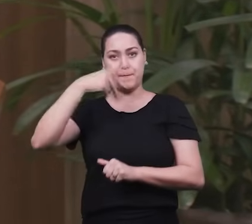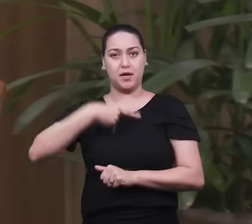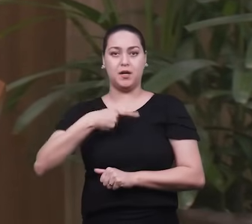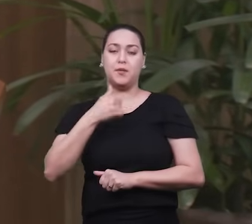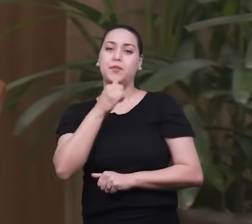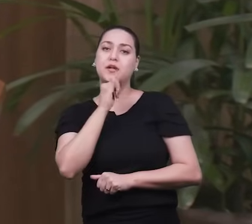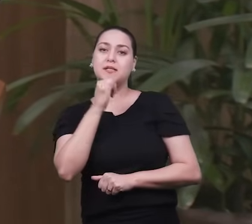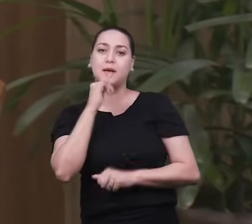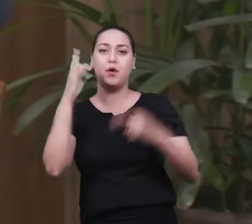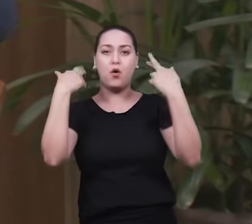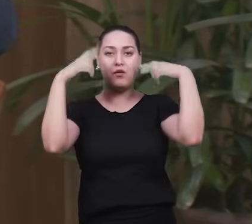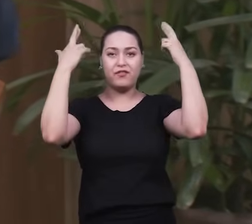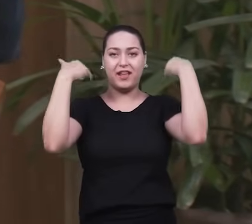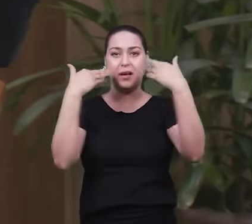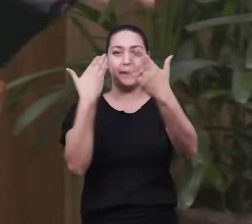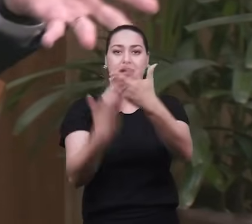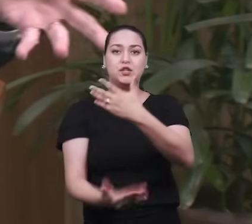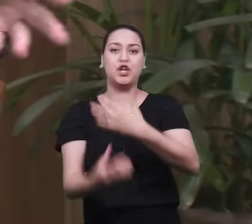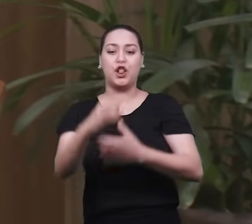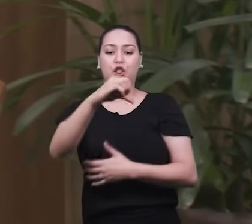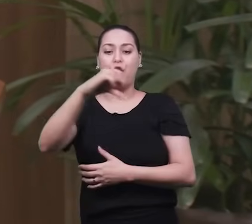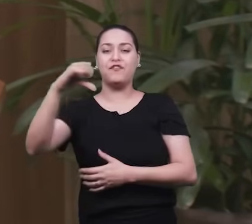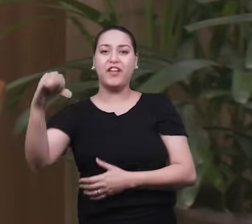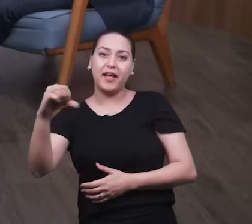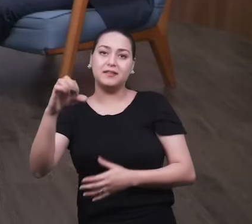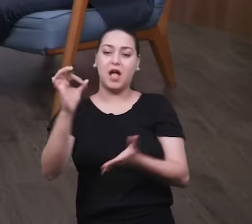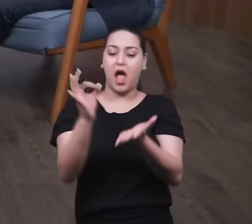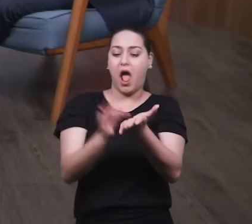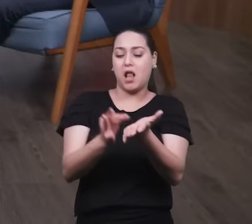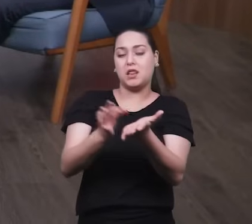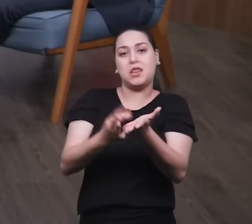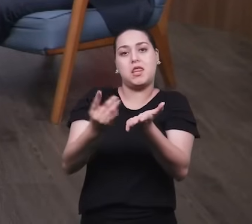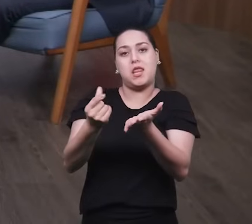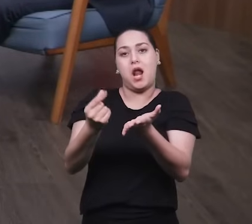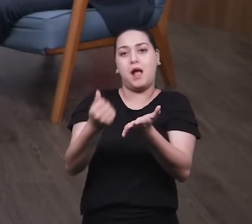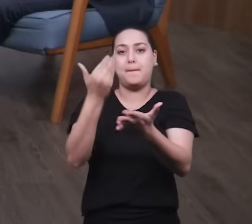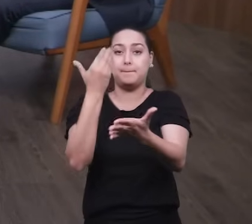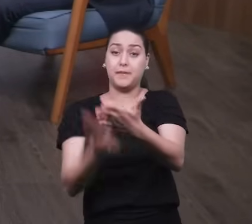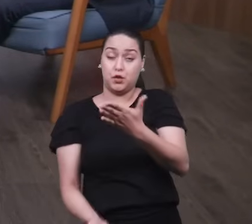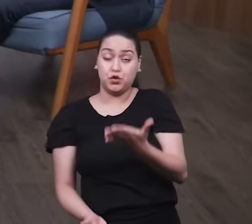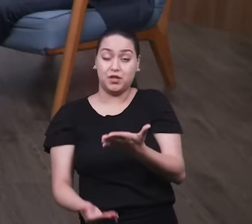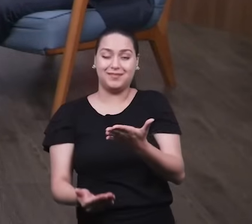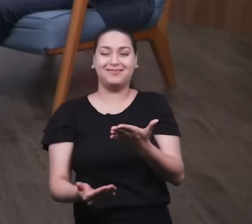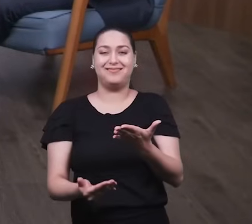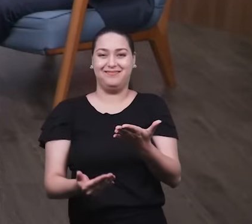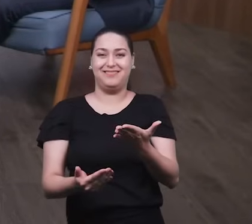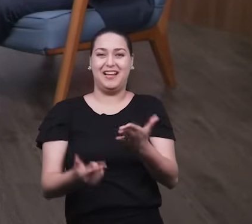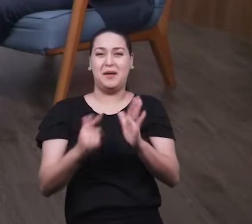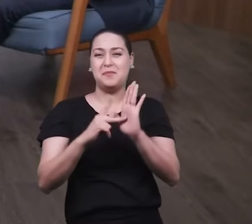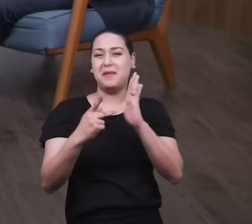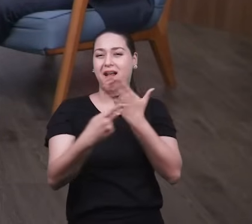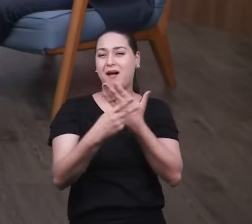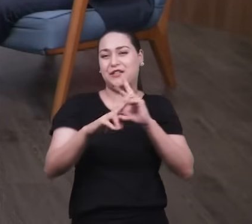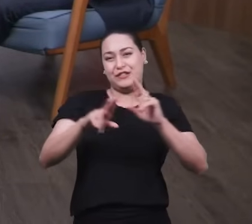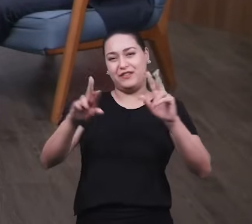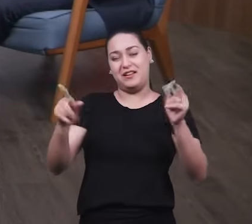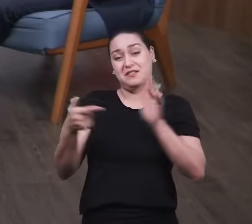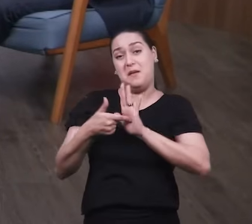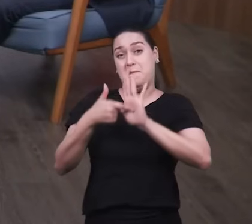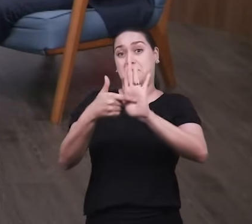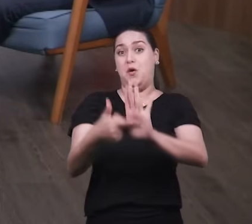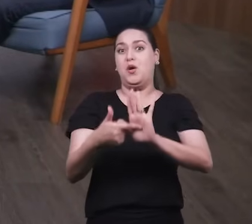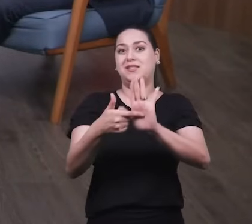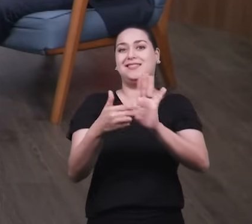deixa 99 no aprisco, vai atrás da perdida, da dracma perdida. Então, o Senhor vai